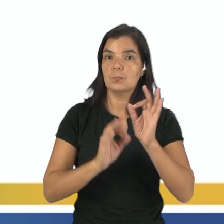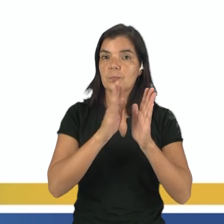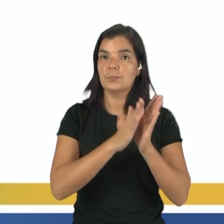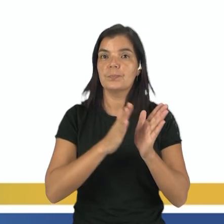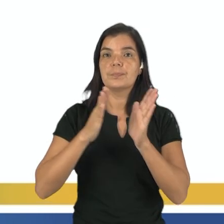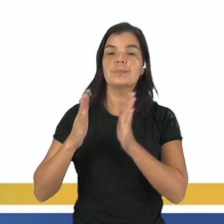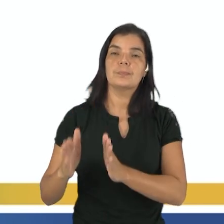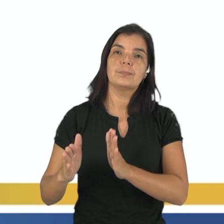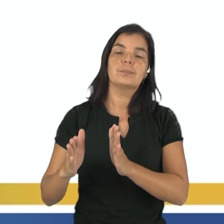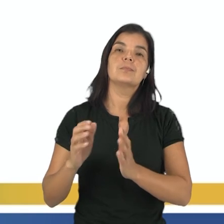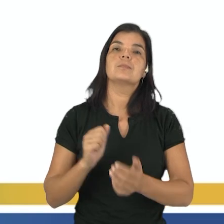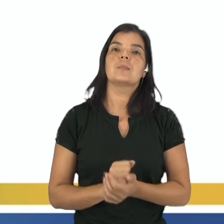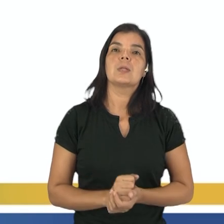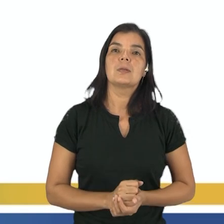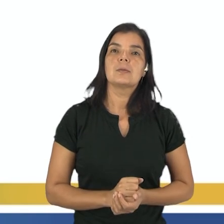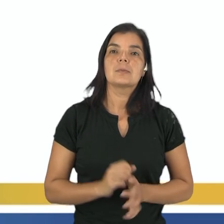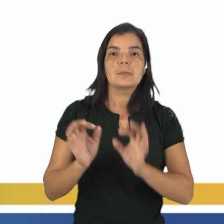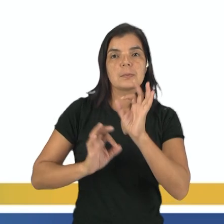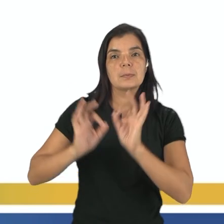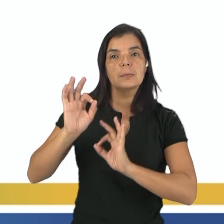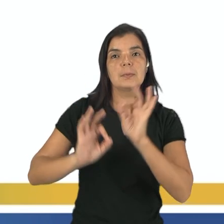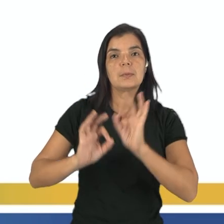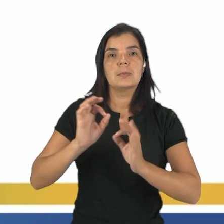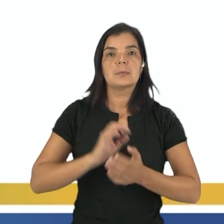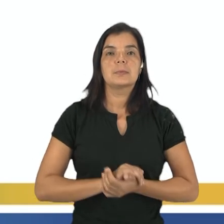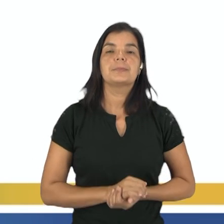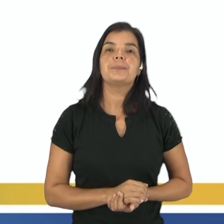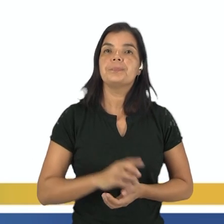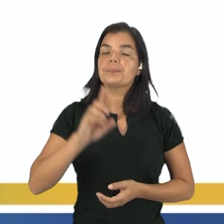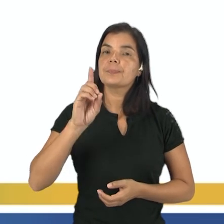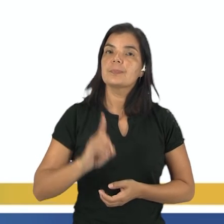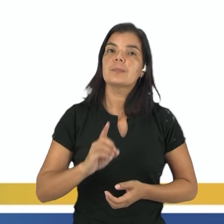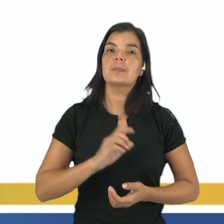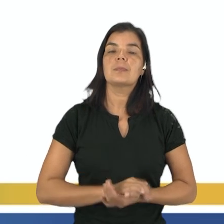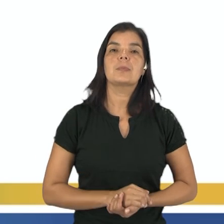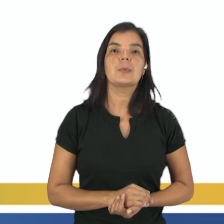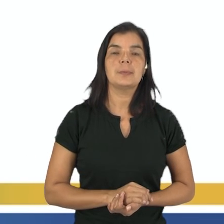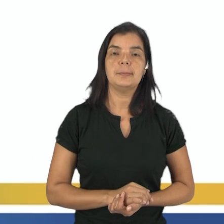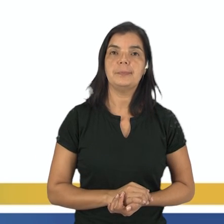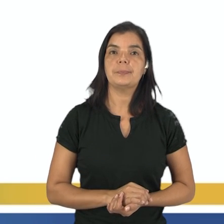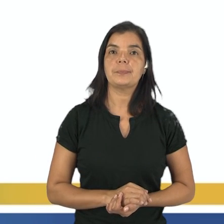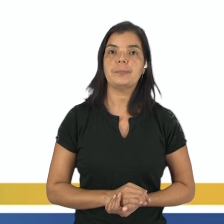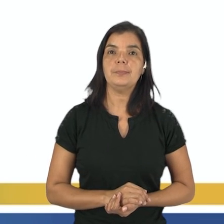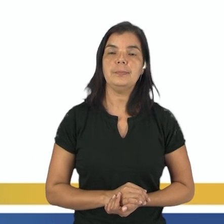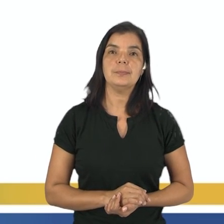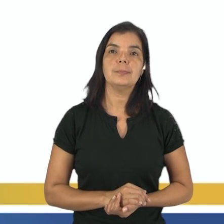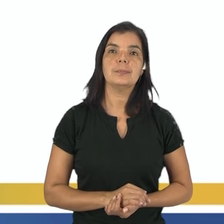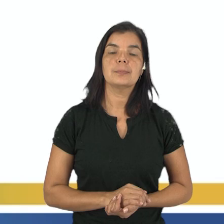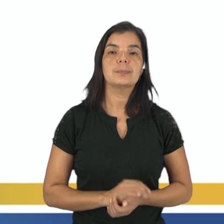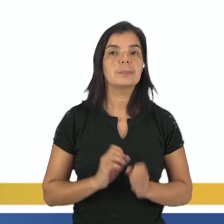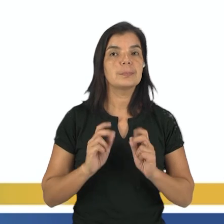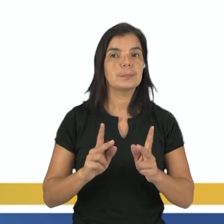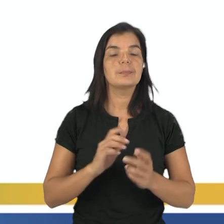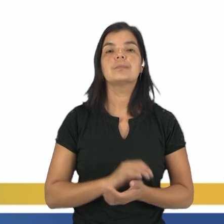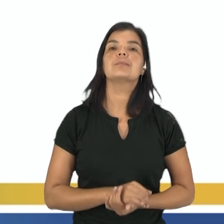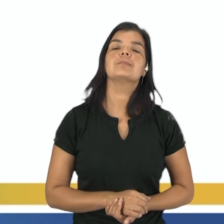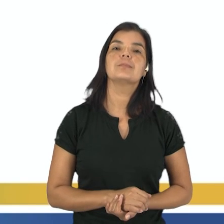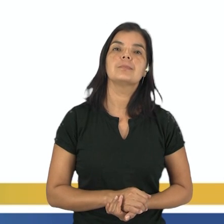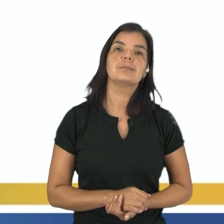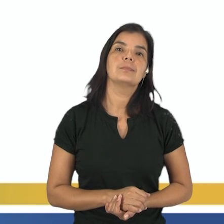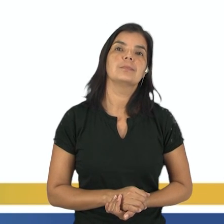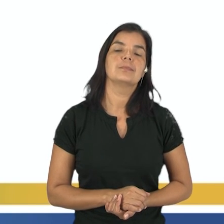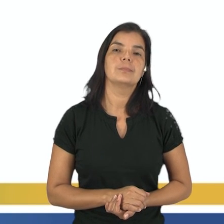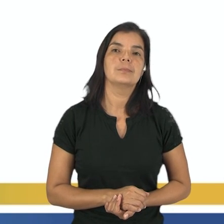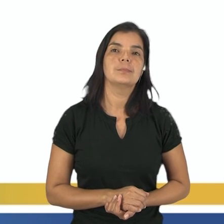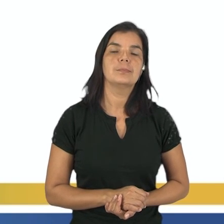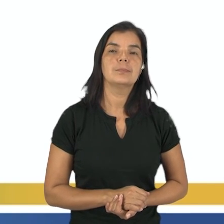lado nós temos a planificação no plano e ao lado direito nós temos esse sólido formado, ok? Prisma